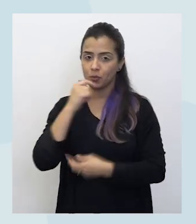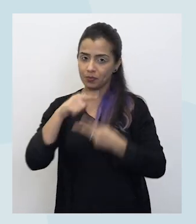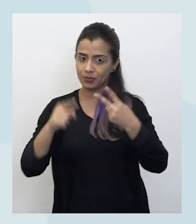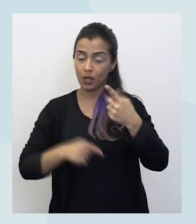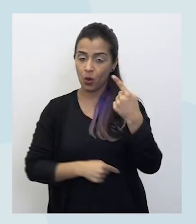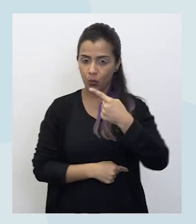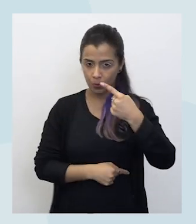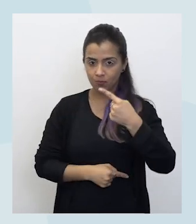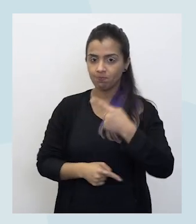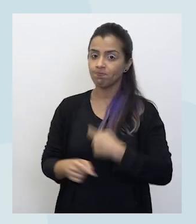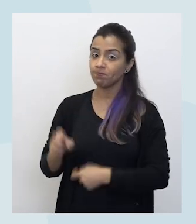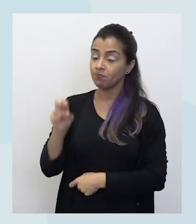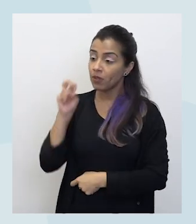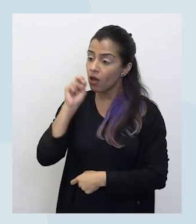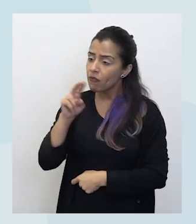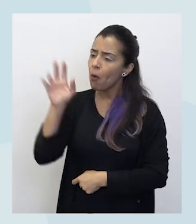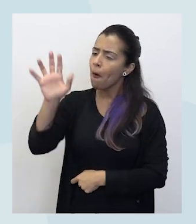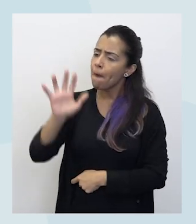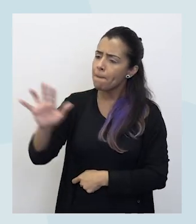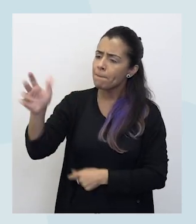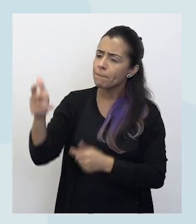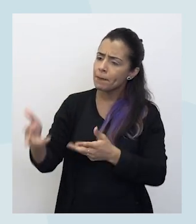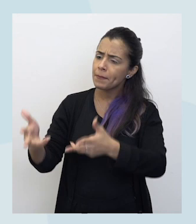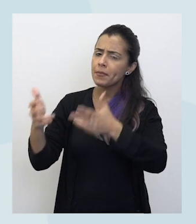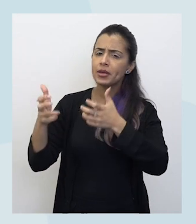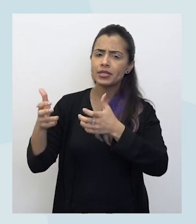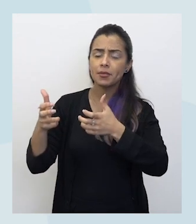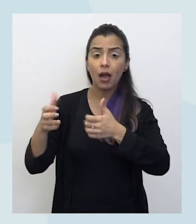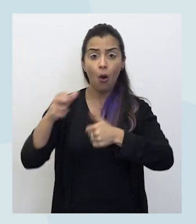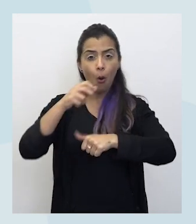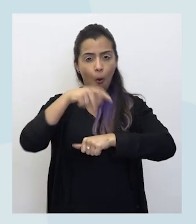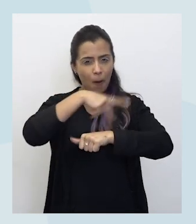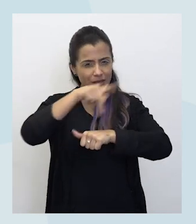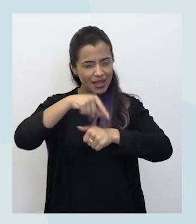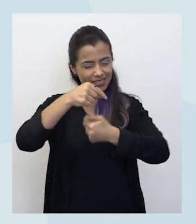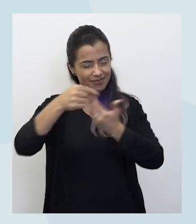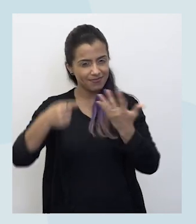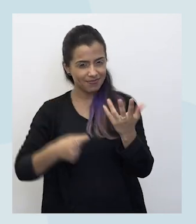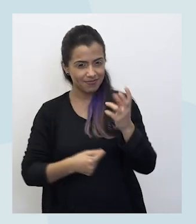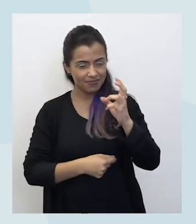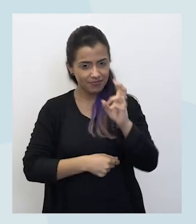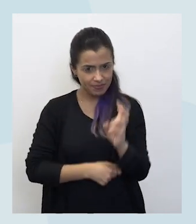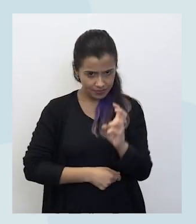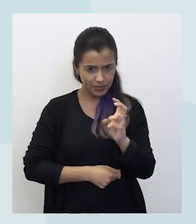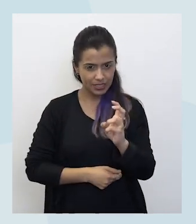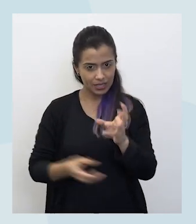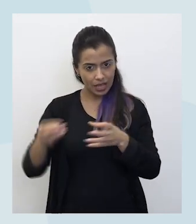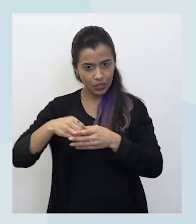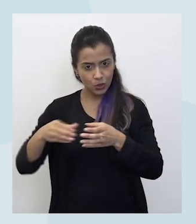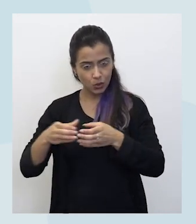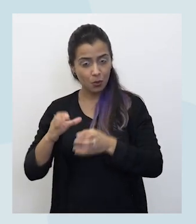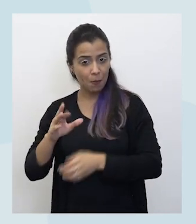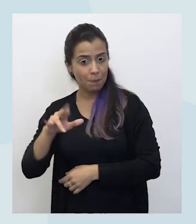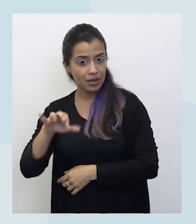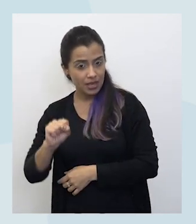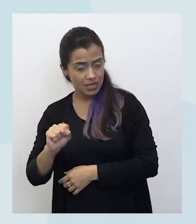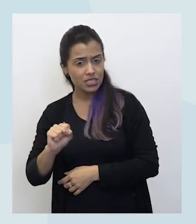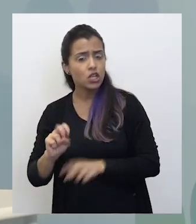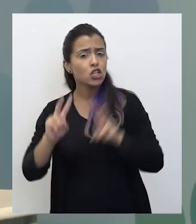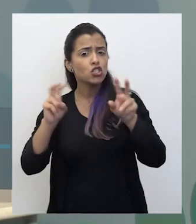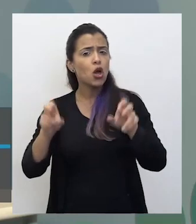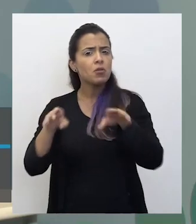que podemos afirmar dos países membros dos BRICS quando o assunto é desigualdade? Então, nessa